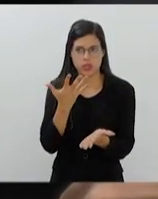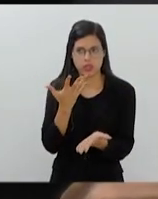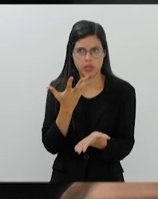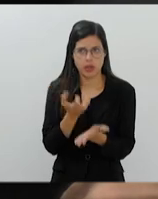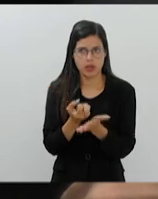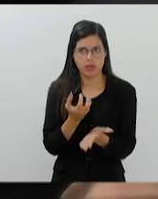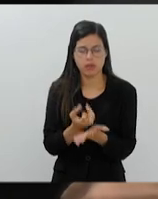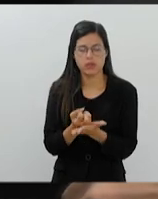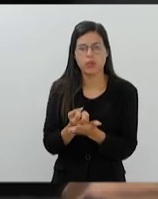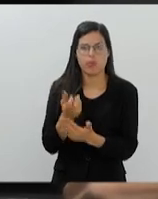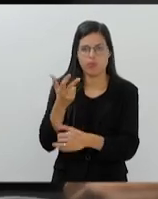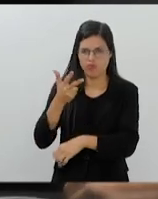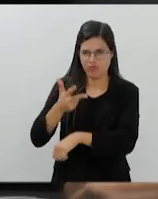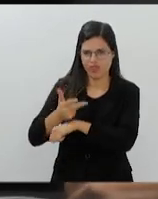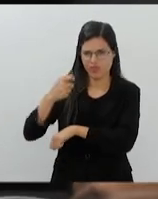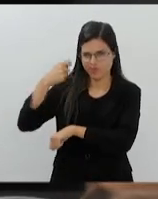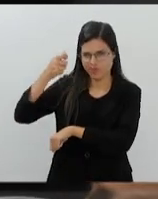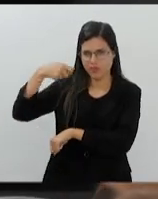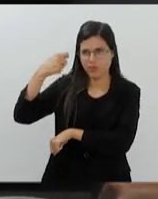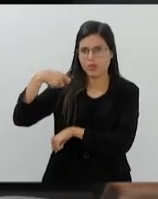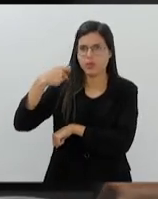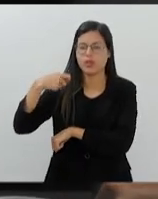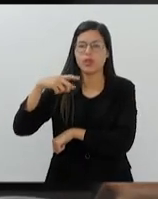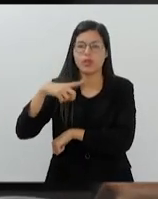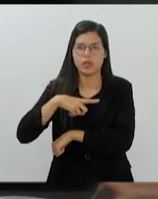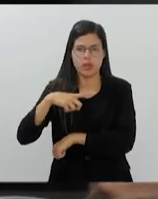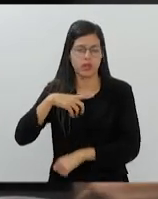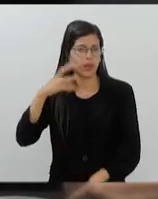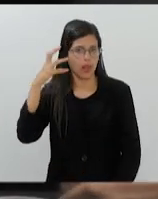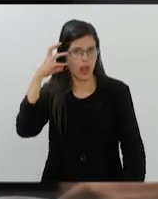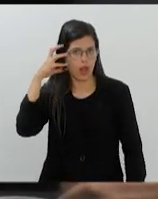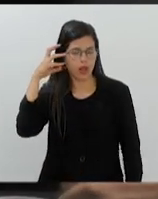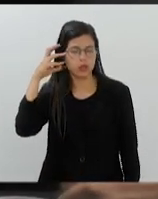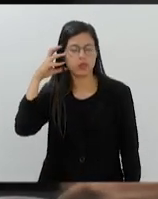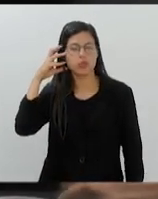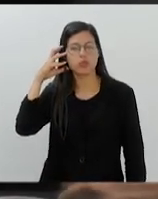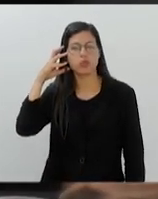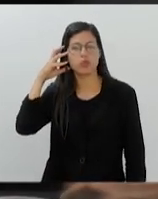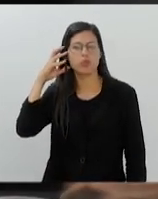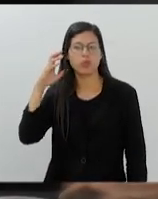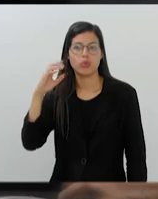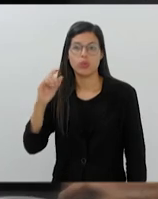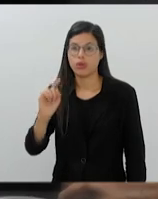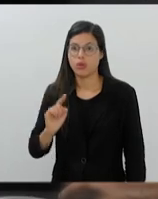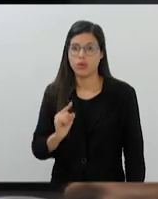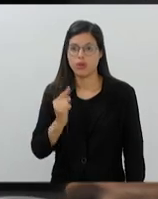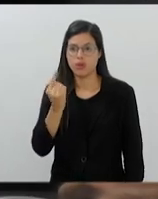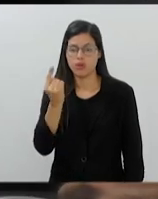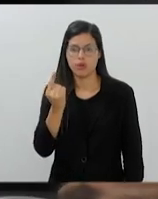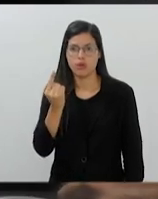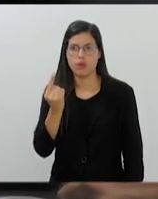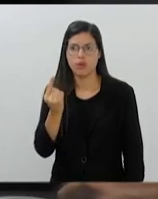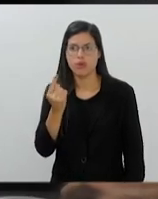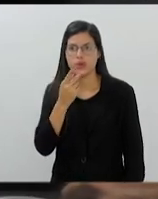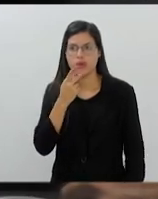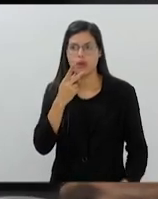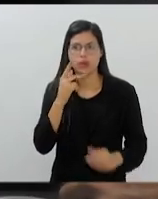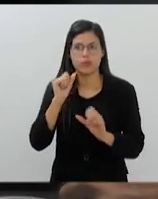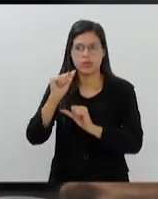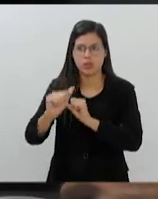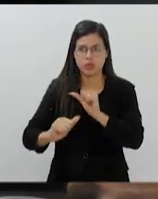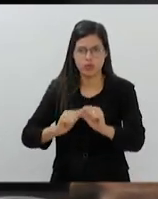videocast que ao ar na rádio Band eh e num deles a gente falava sobre transformação digital